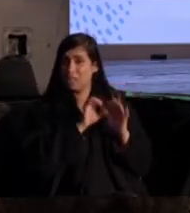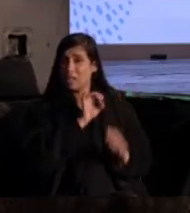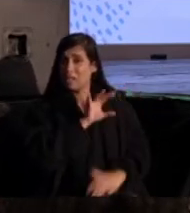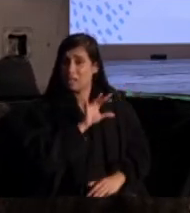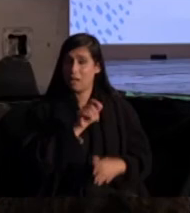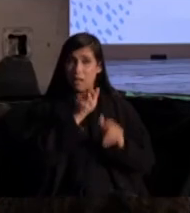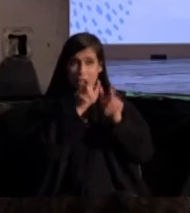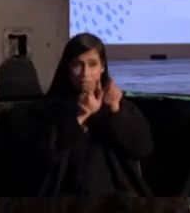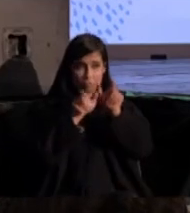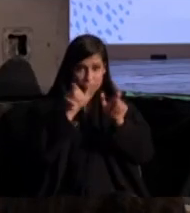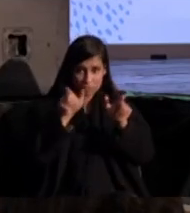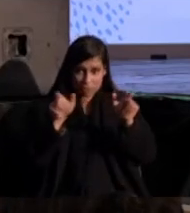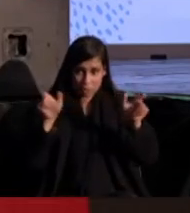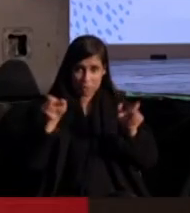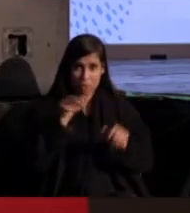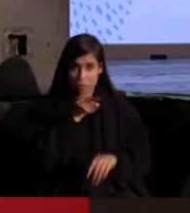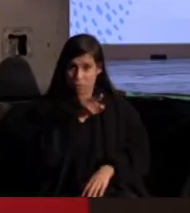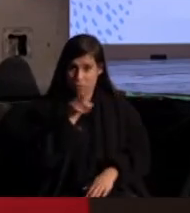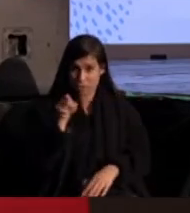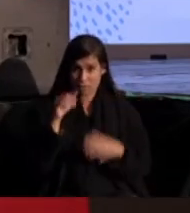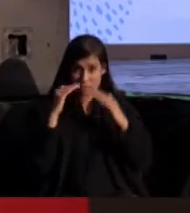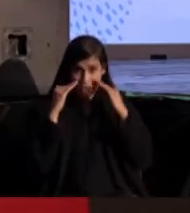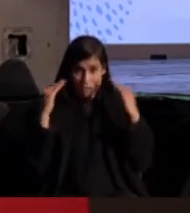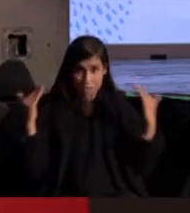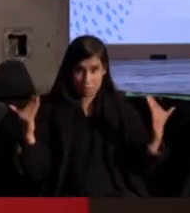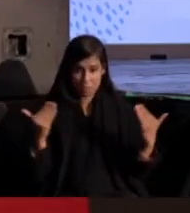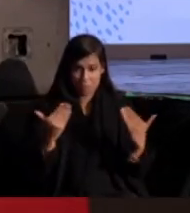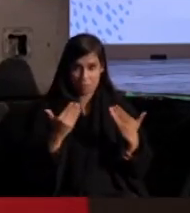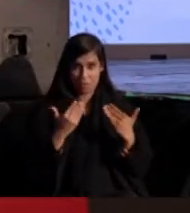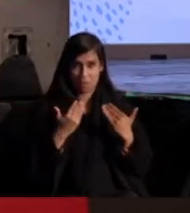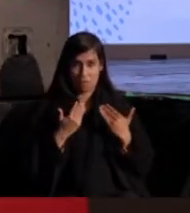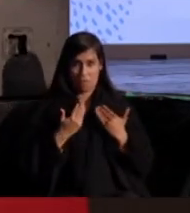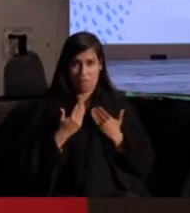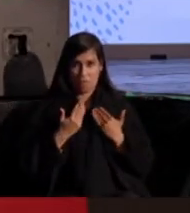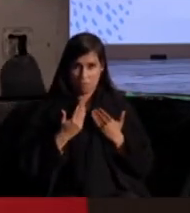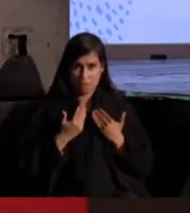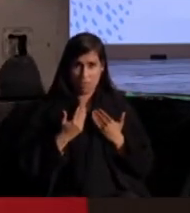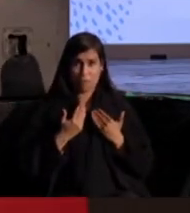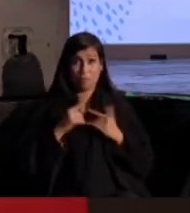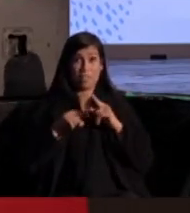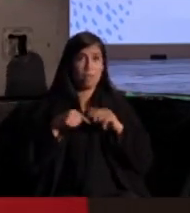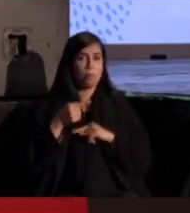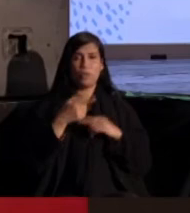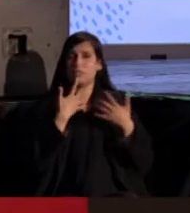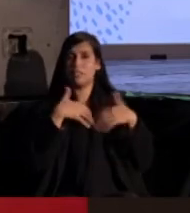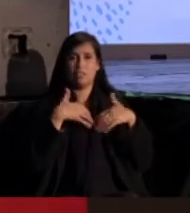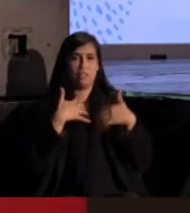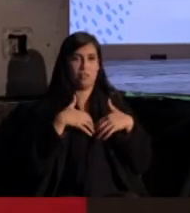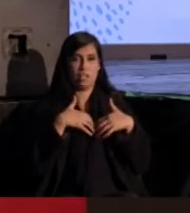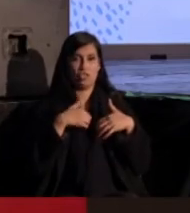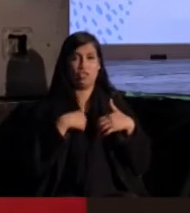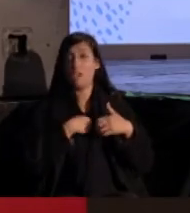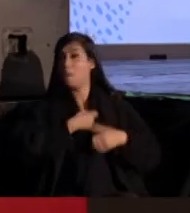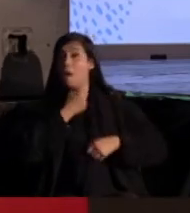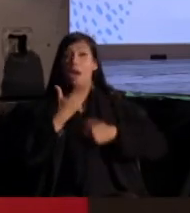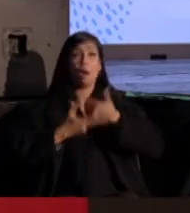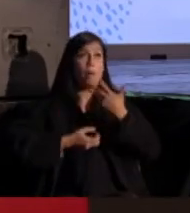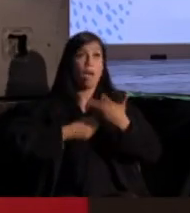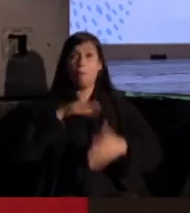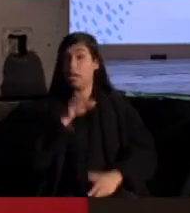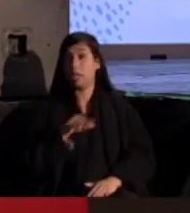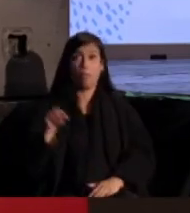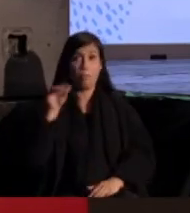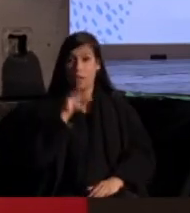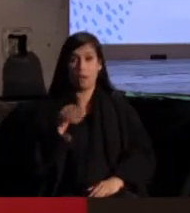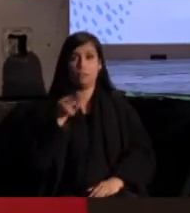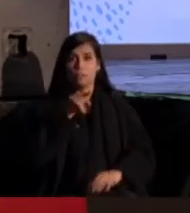vocês, ao me ouvir, entra pelo outro lado, digamos assim. Faz o caminho inverso. E vocês trabalham já a produção